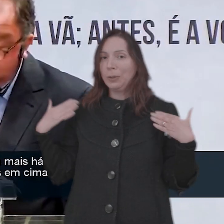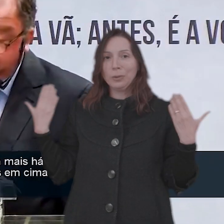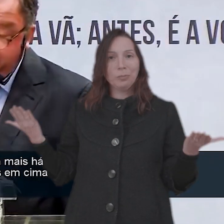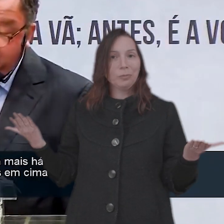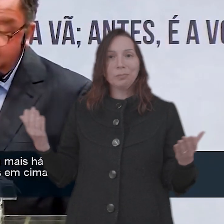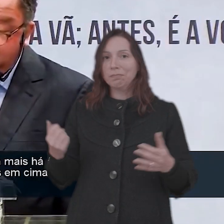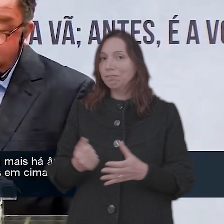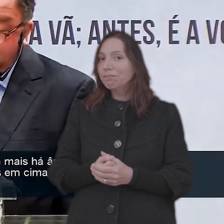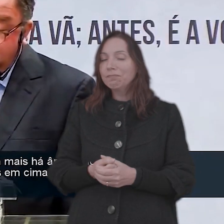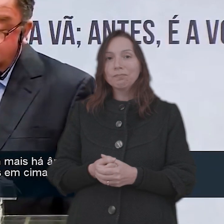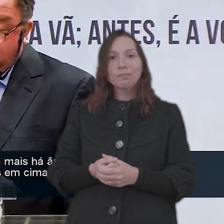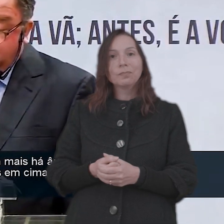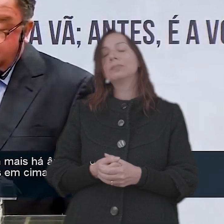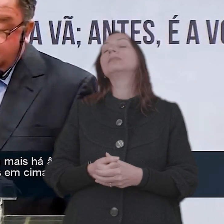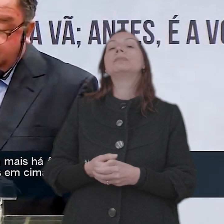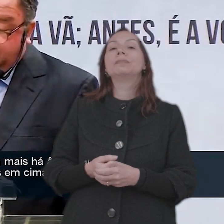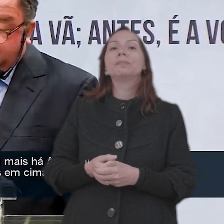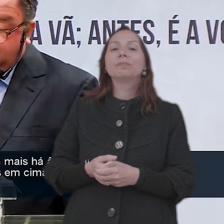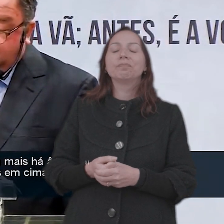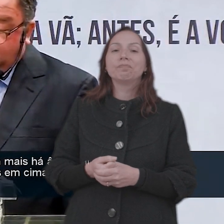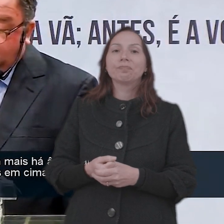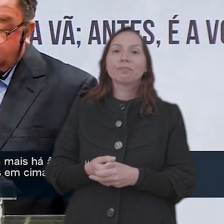Preste atenção.